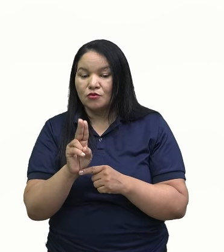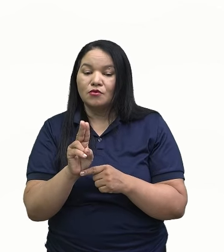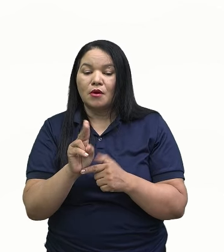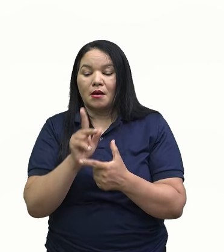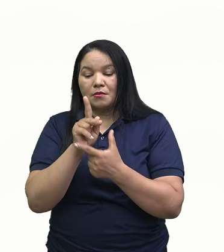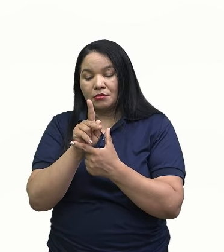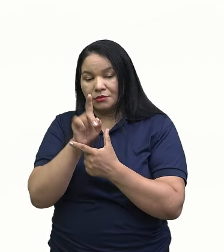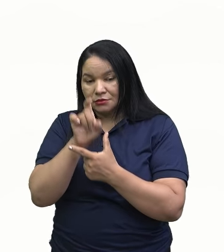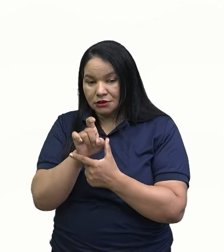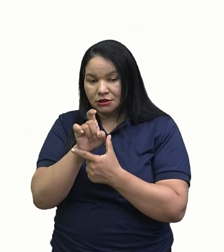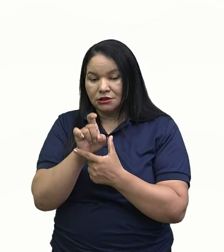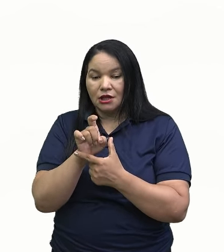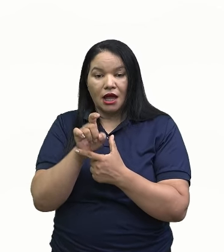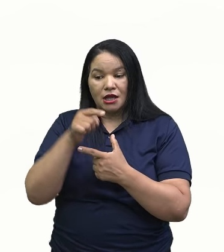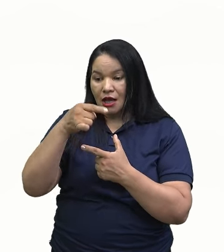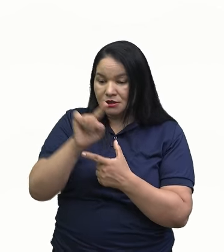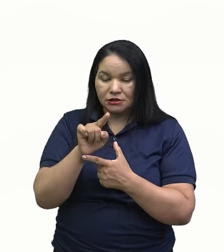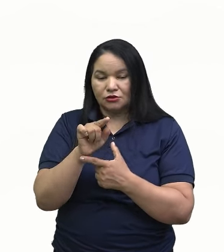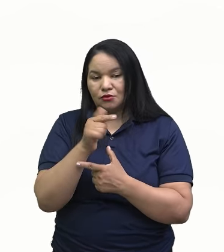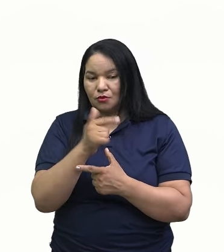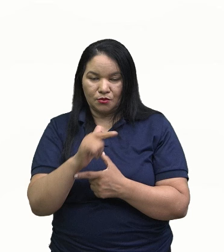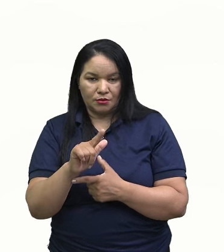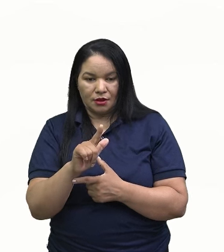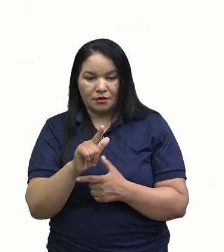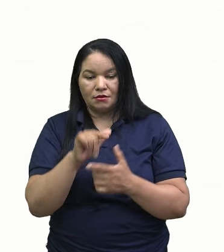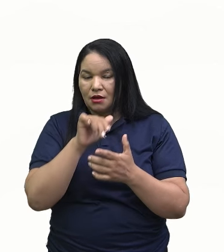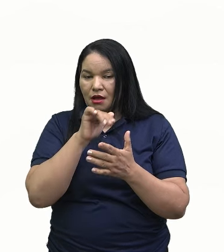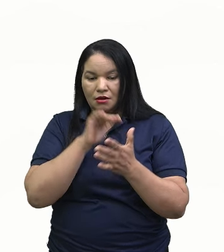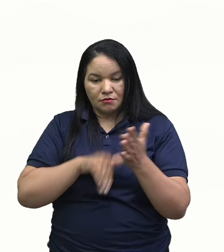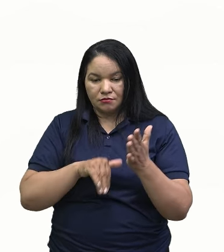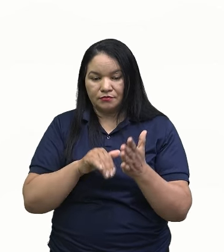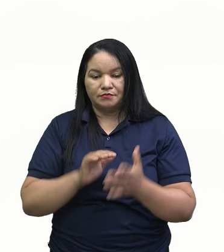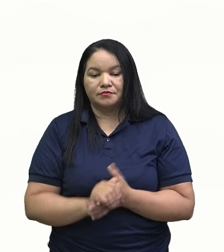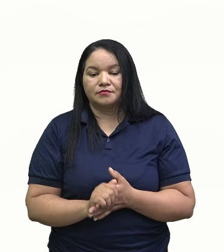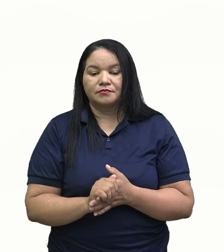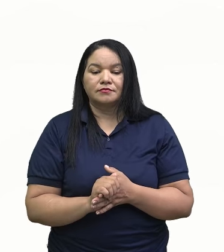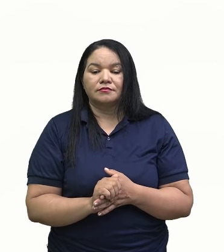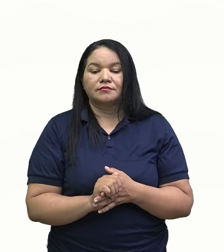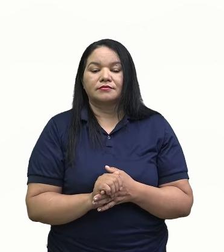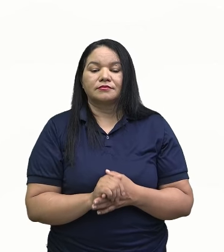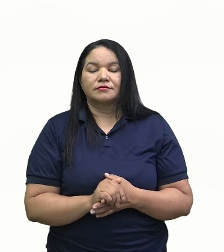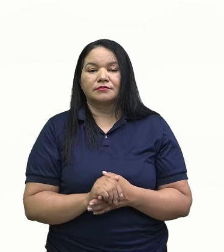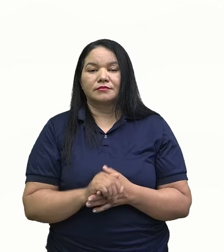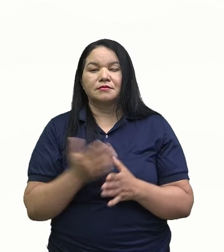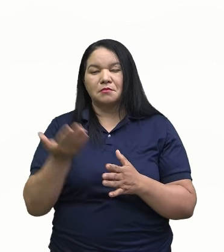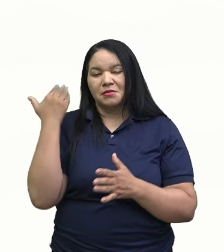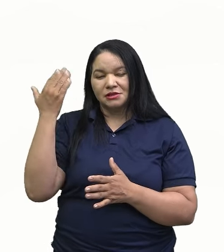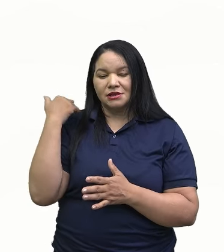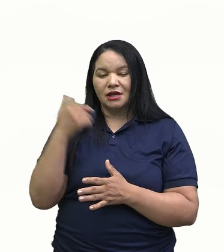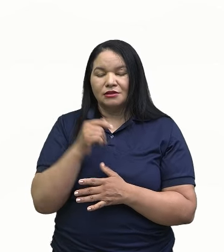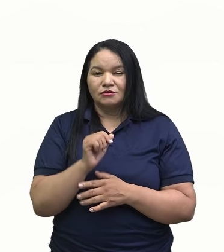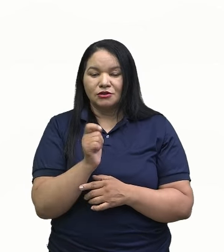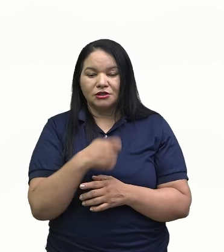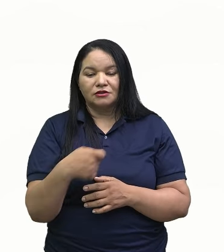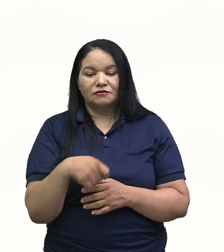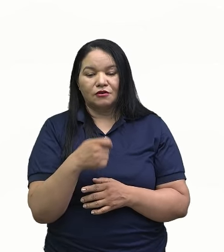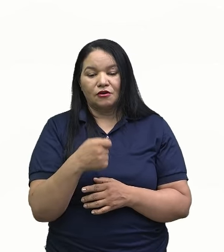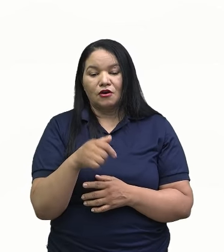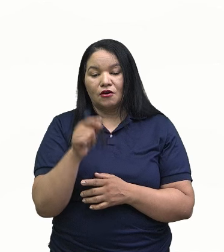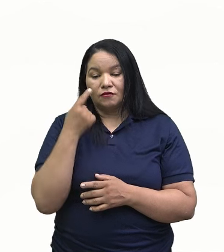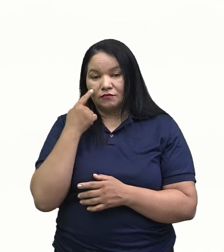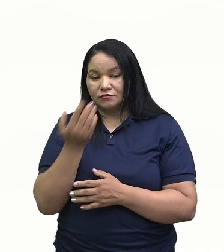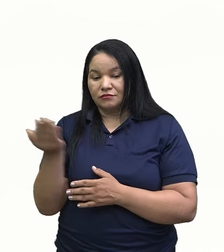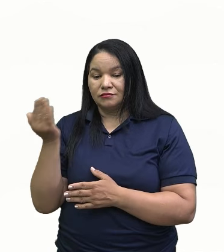mais acento gráfico. Antigamente, eu vou apagar aqui, se escrevia assim, ó, feiura, com